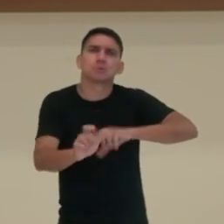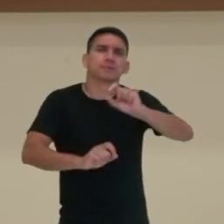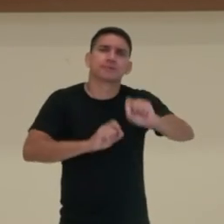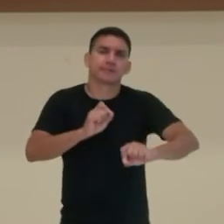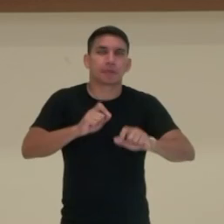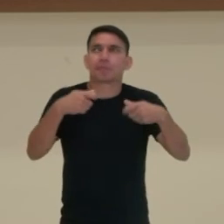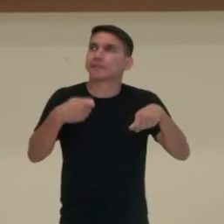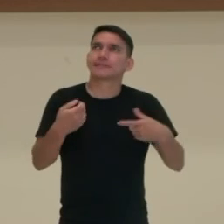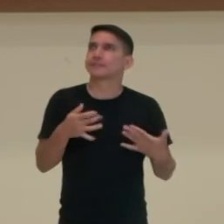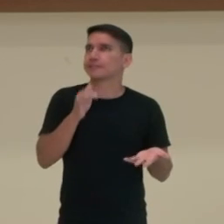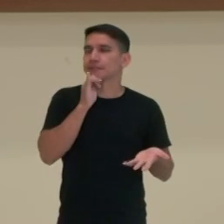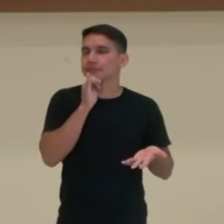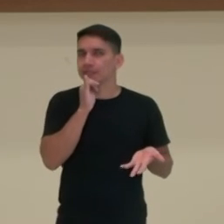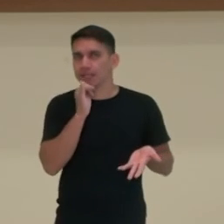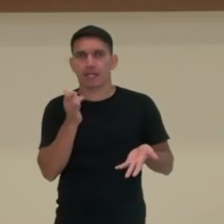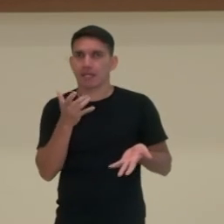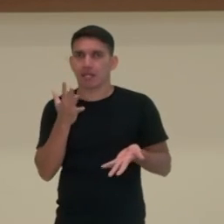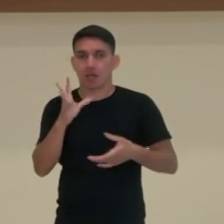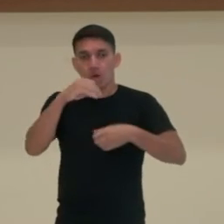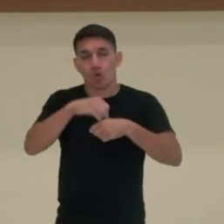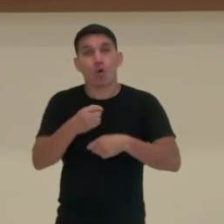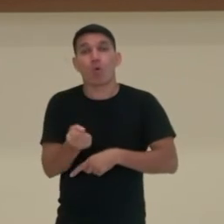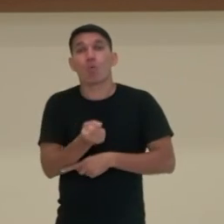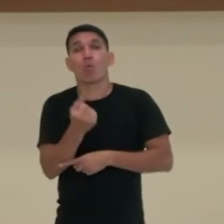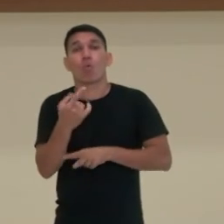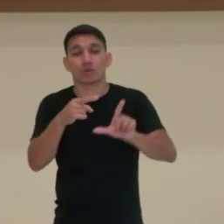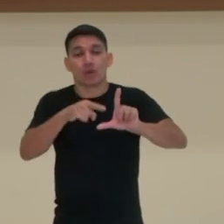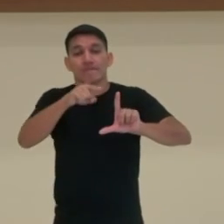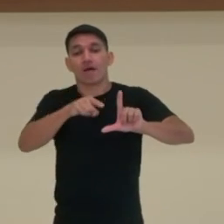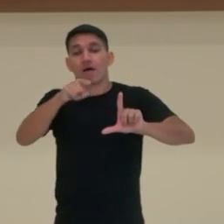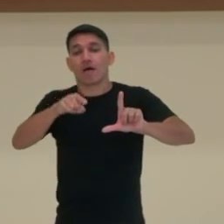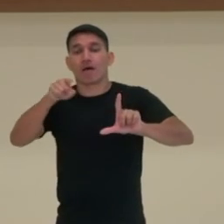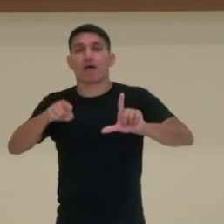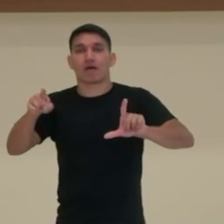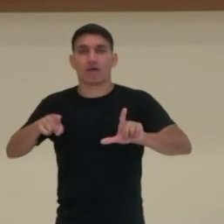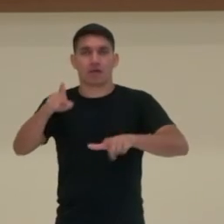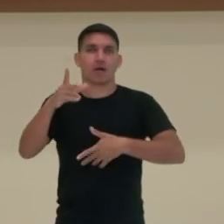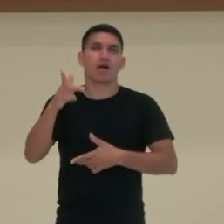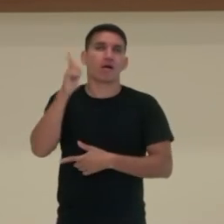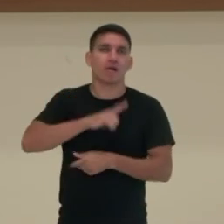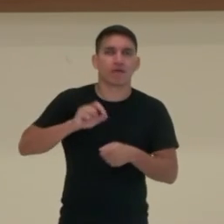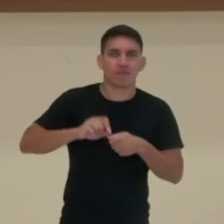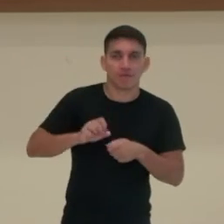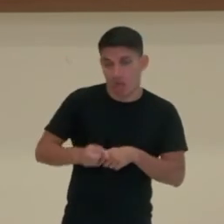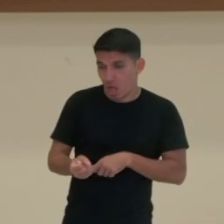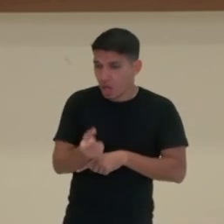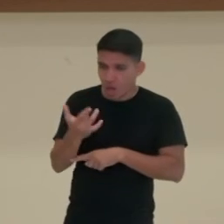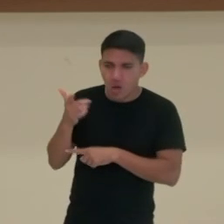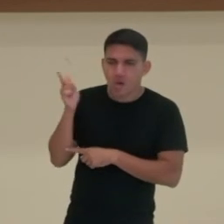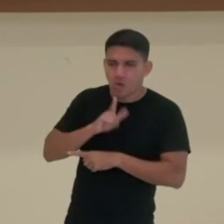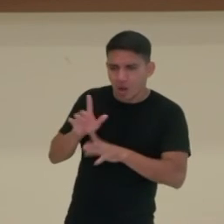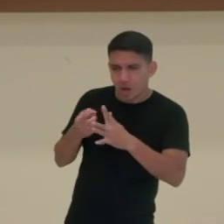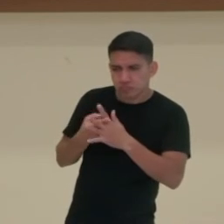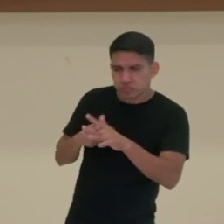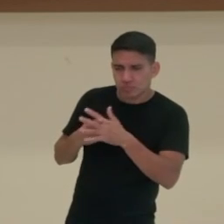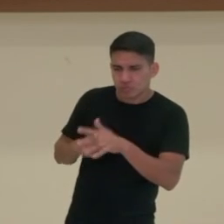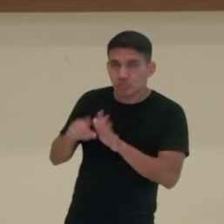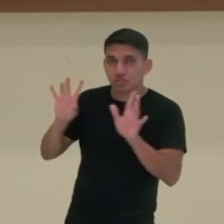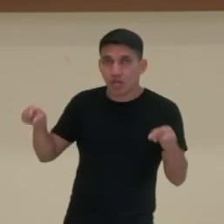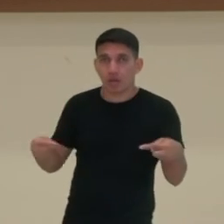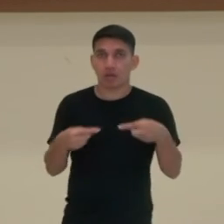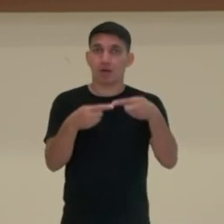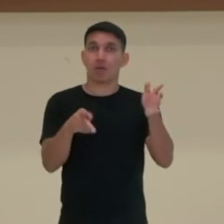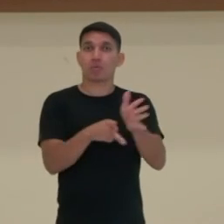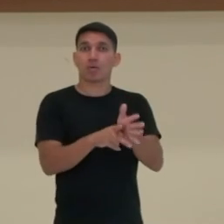exemplo, colocar lá a frequência do exercício, muitos aparelhos que você coloca já e você consegue, através do